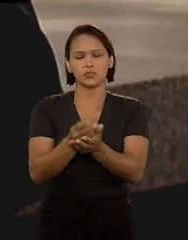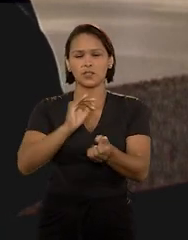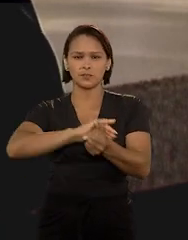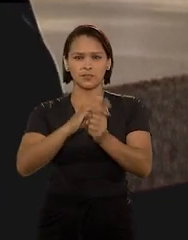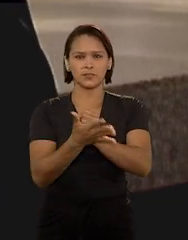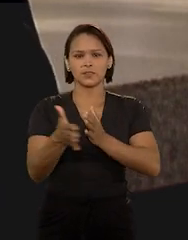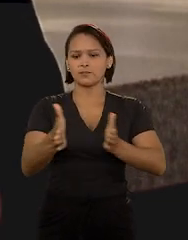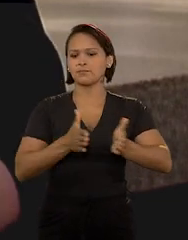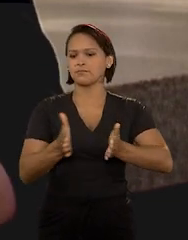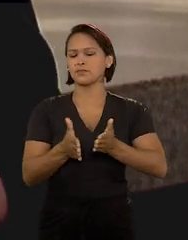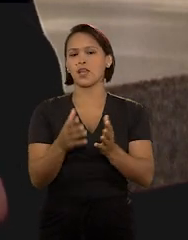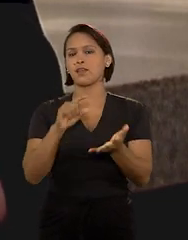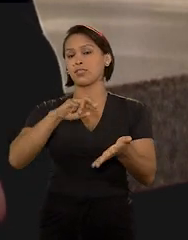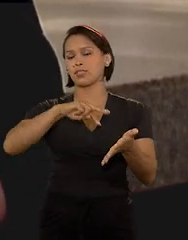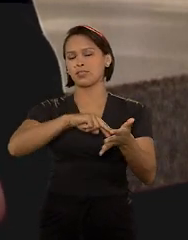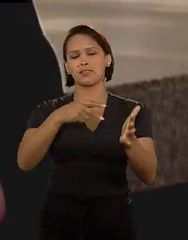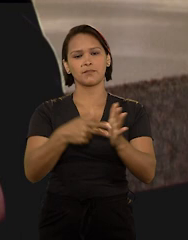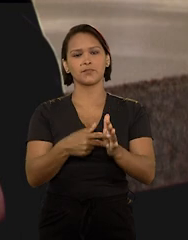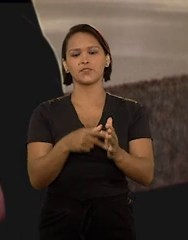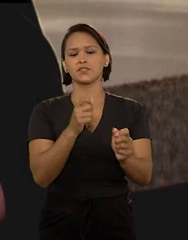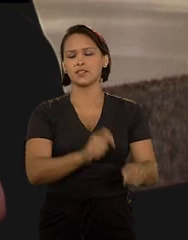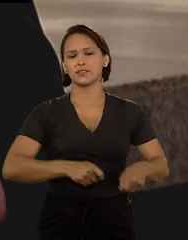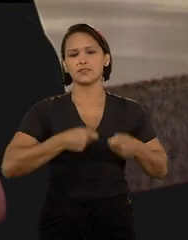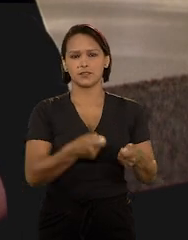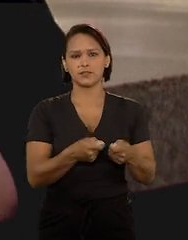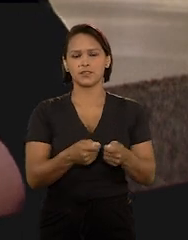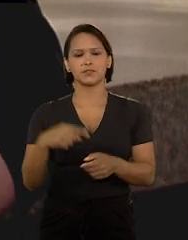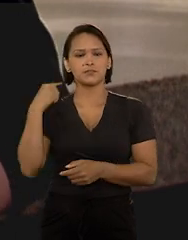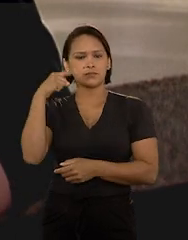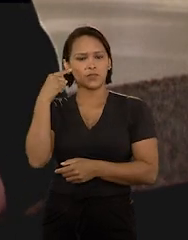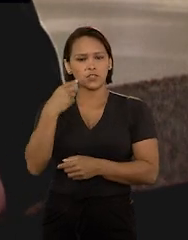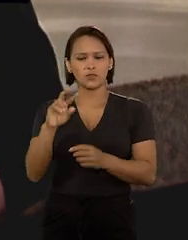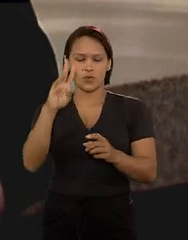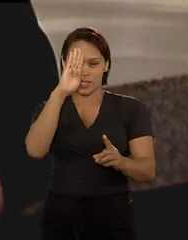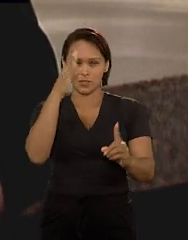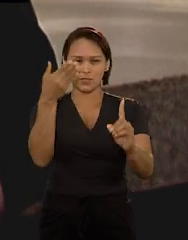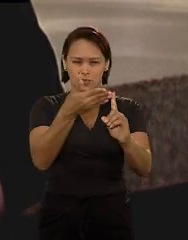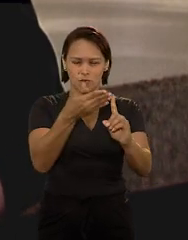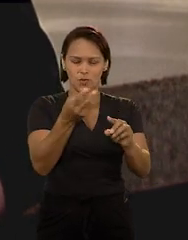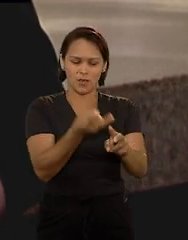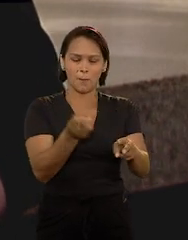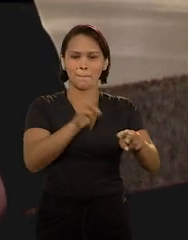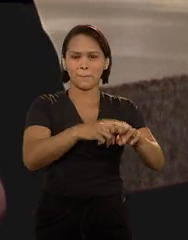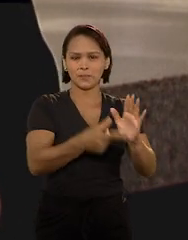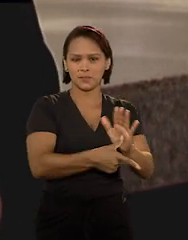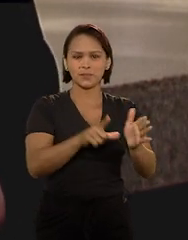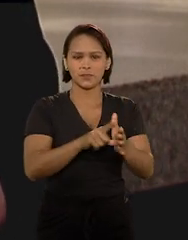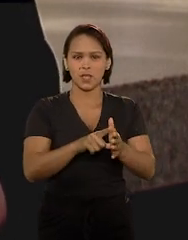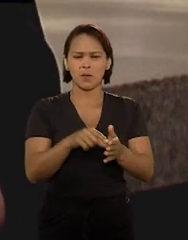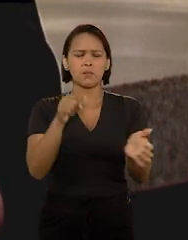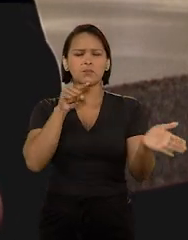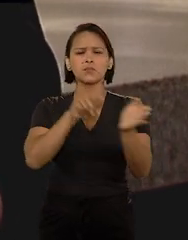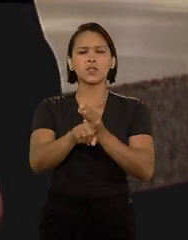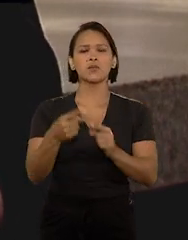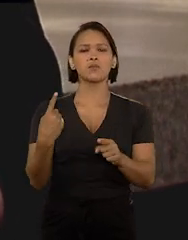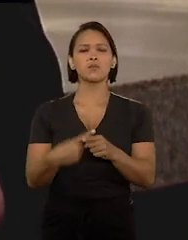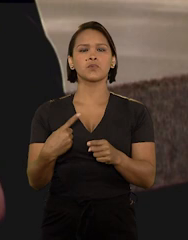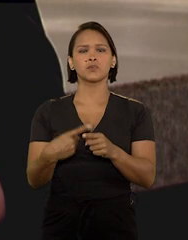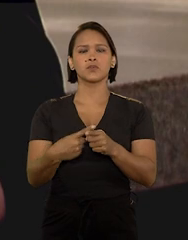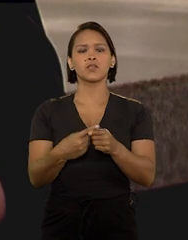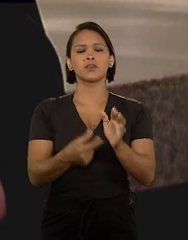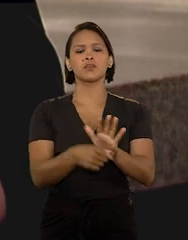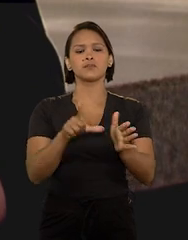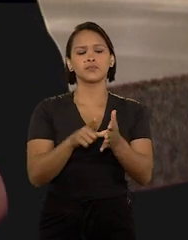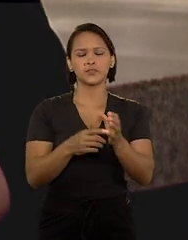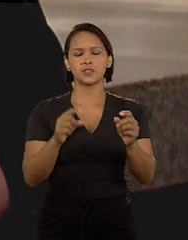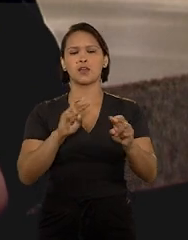durante a pandemia não configura cerceamento de defesa. Os advogados de um réu preso preventivamente questionaram a realização da